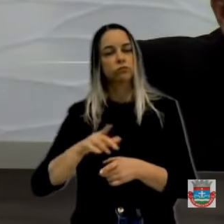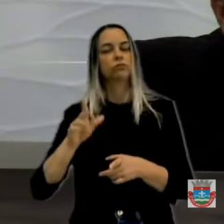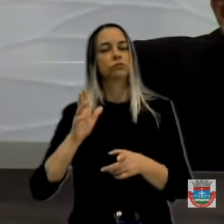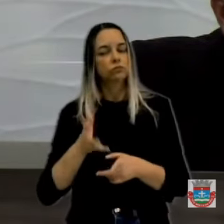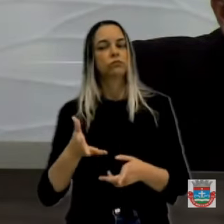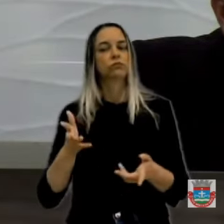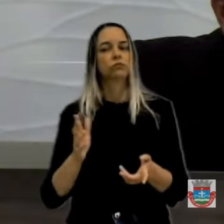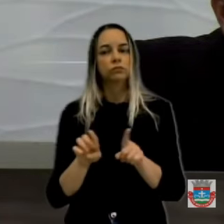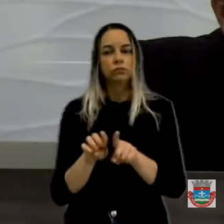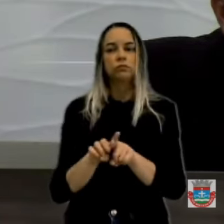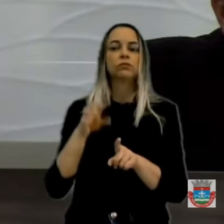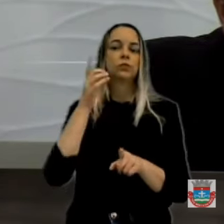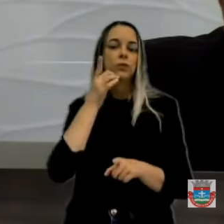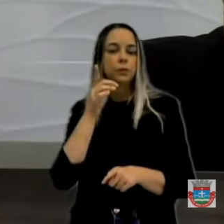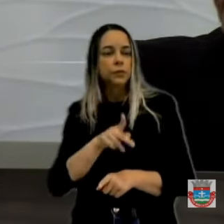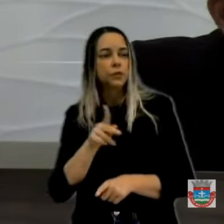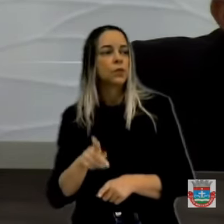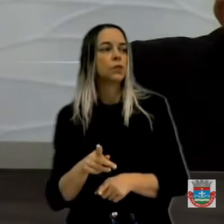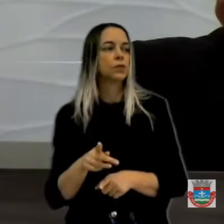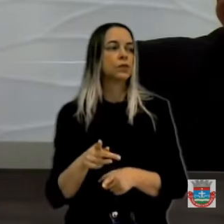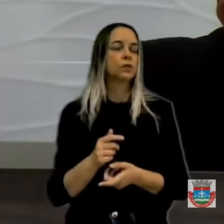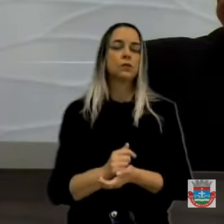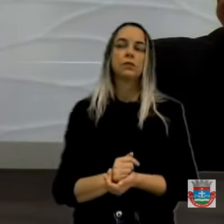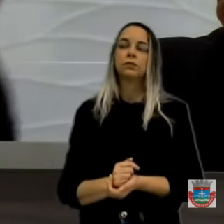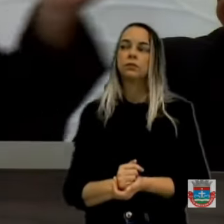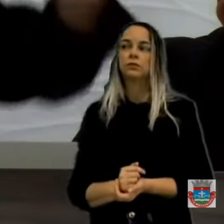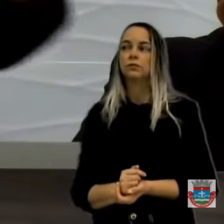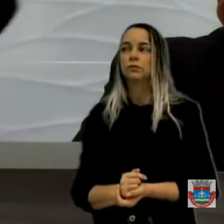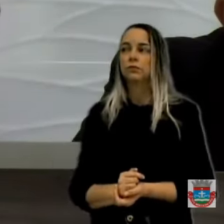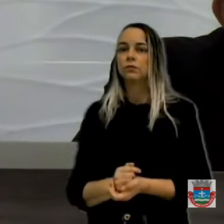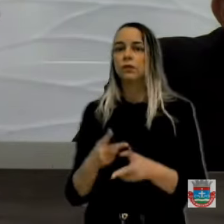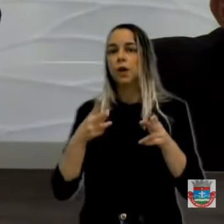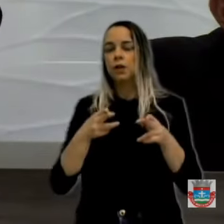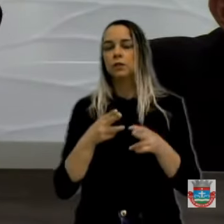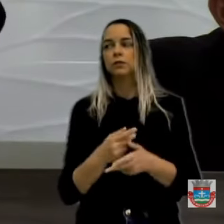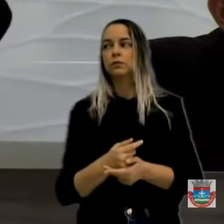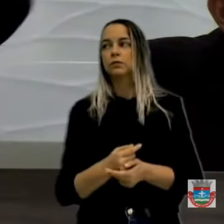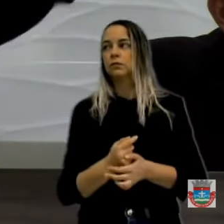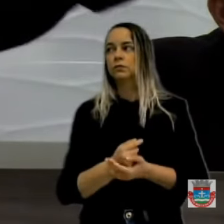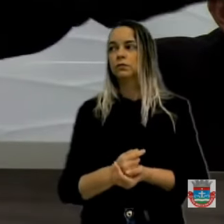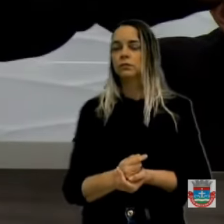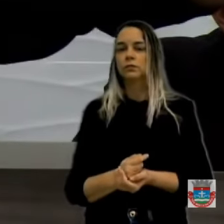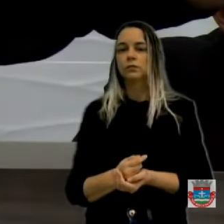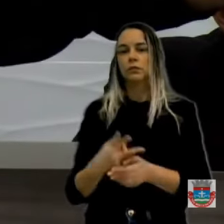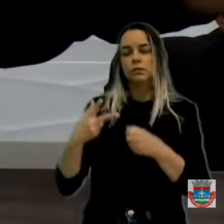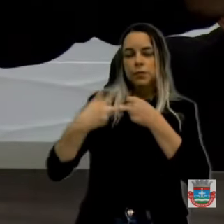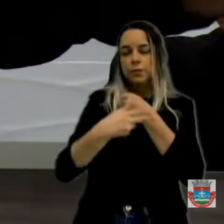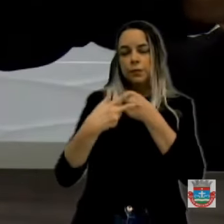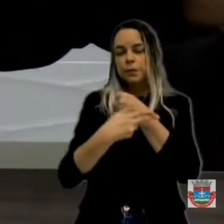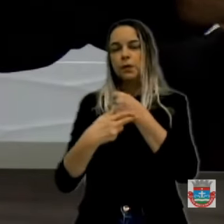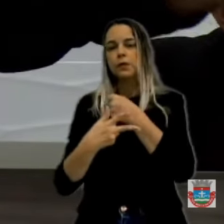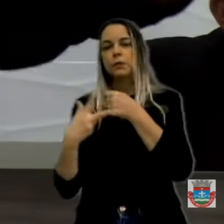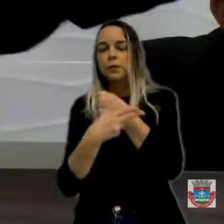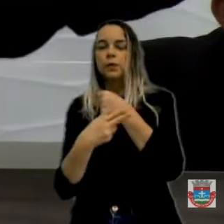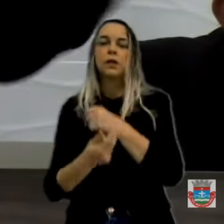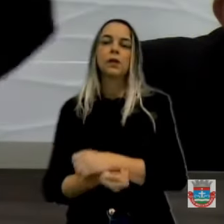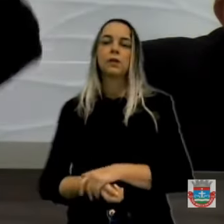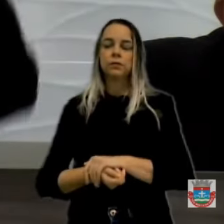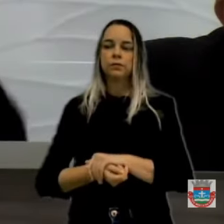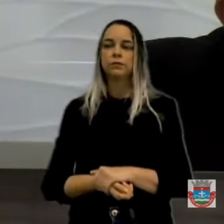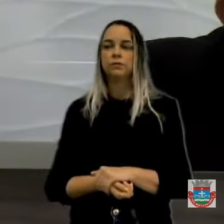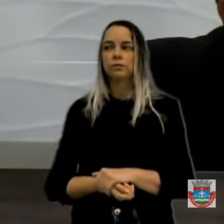palavra do vereador Diogo. Aqui não tem duas peças. Senhor presidente, eu estou lhe tratando muito bem. Pode desligar, Júlio. Pode desligar, Júlio. Está desligado seu microfone.